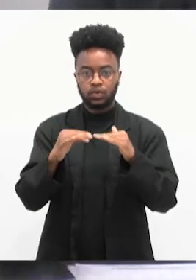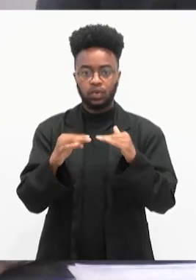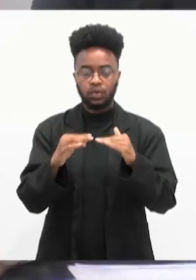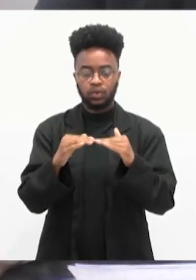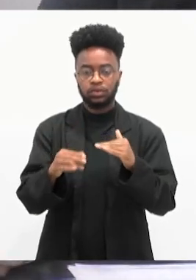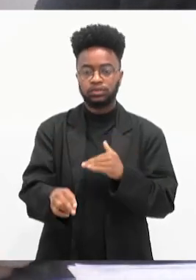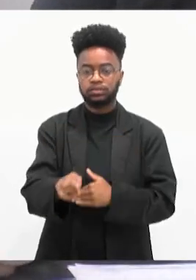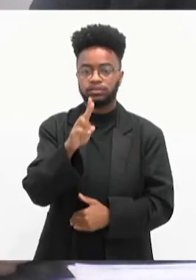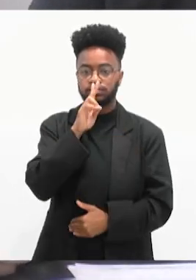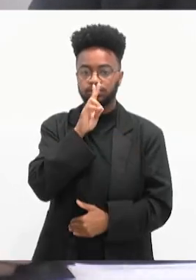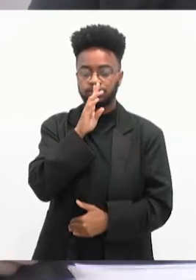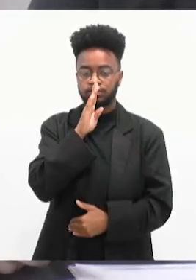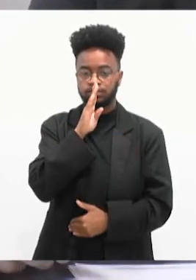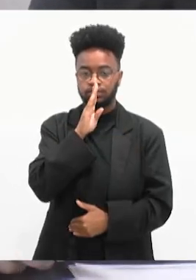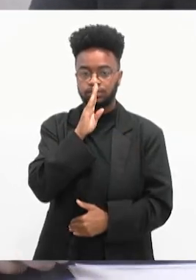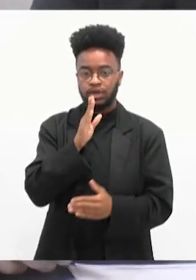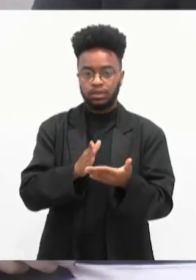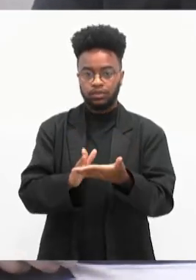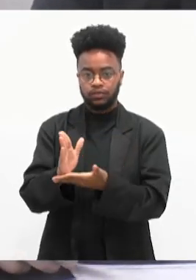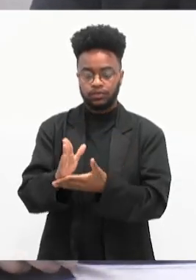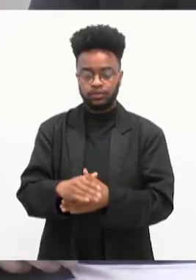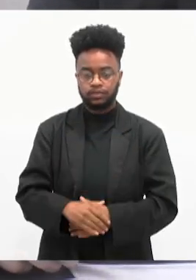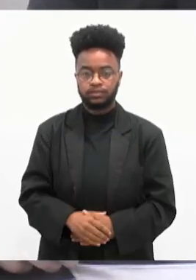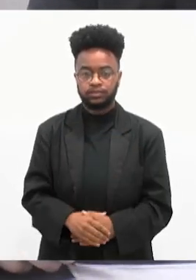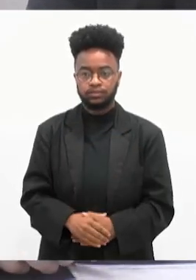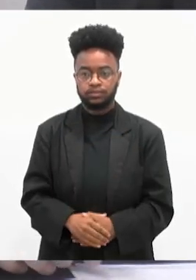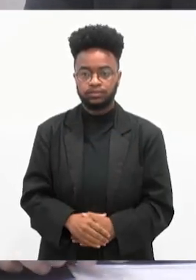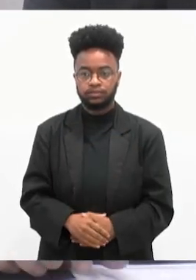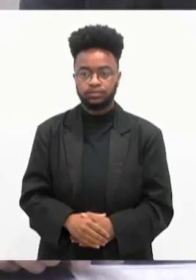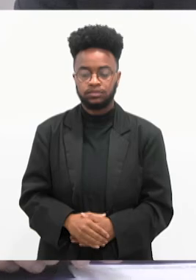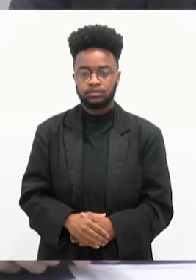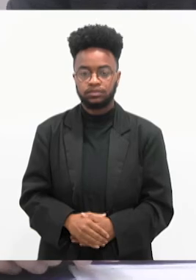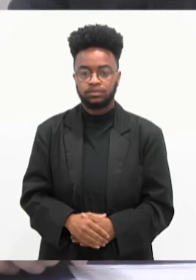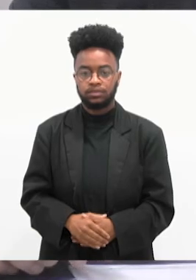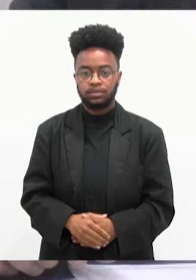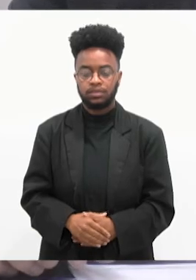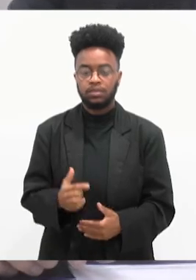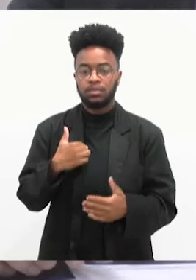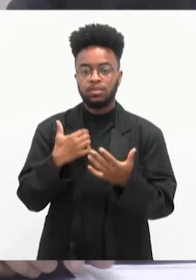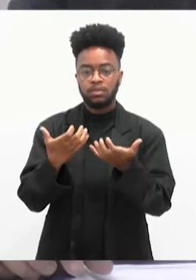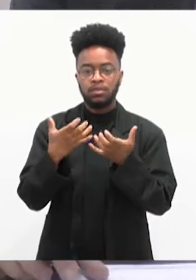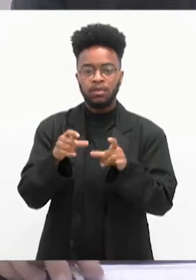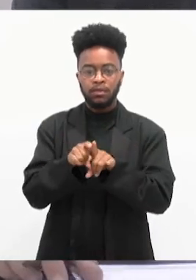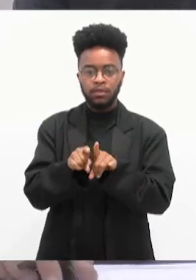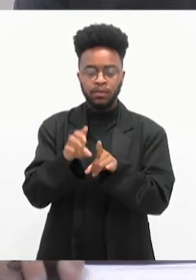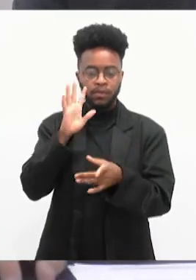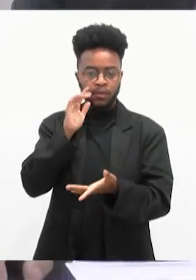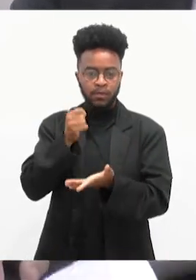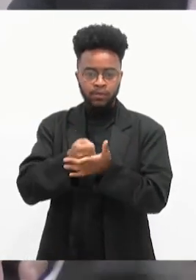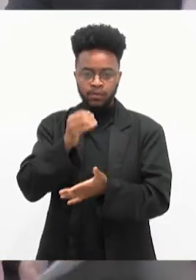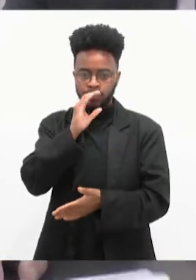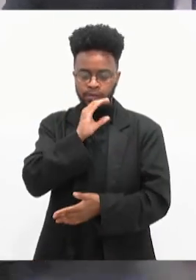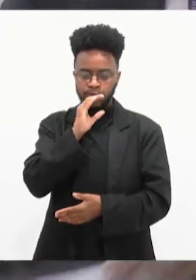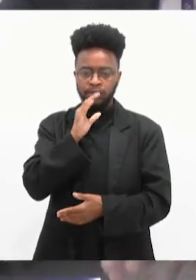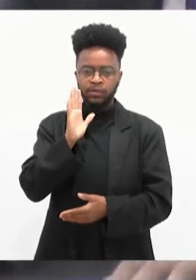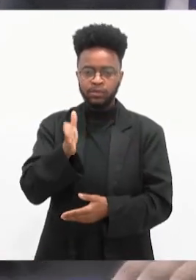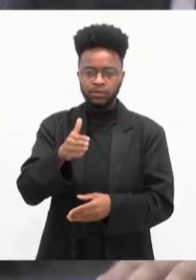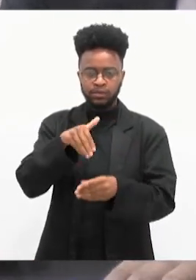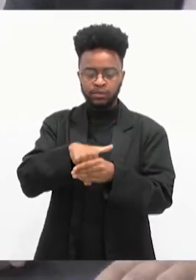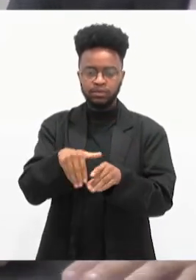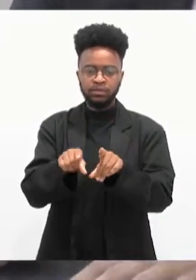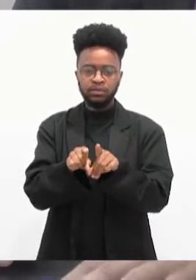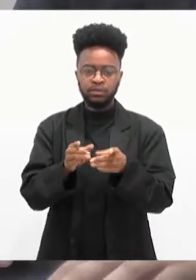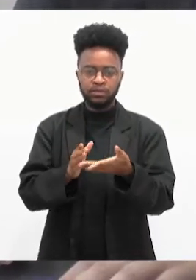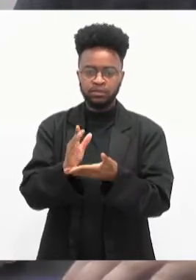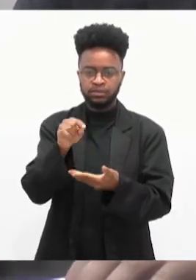aprovam permaneçam como estão. Aprovado. Também gostaria de deliberar rapidamente, já havia sido votado e aprovado